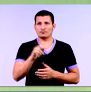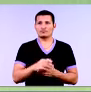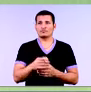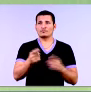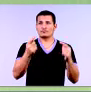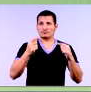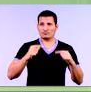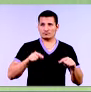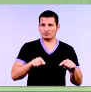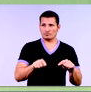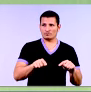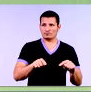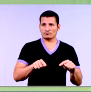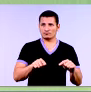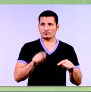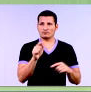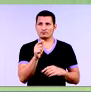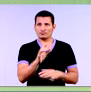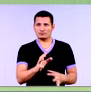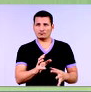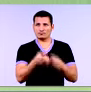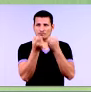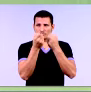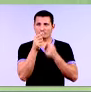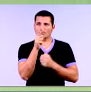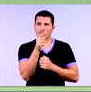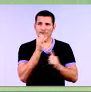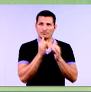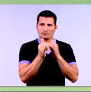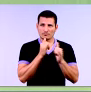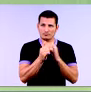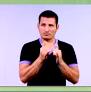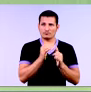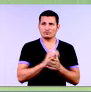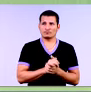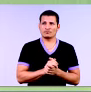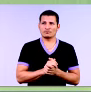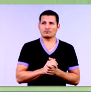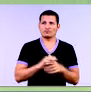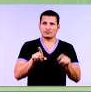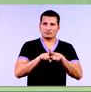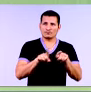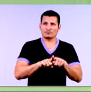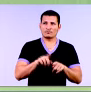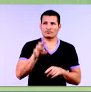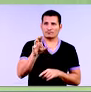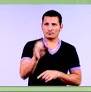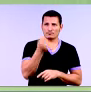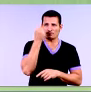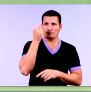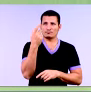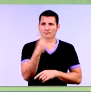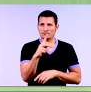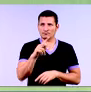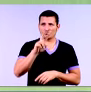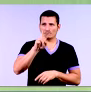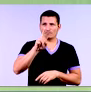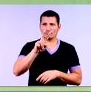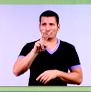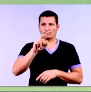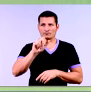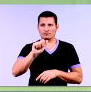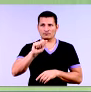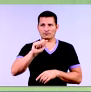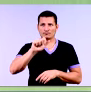estou recuperando essa informação. E eu estou pegando o valor dela. Então, tudo que for